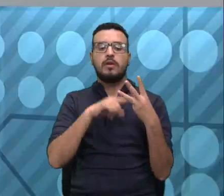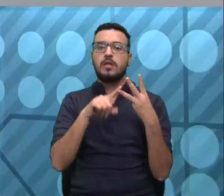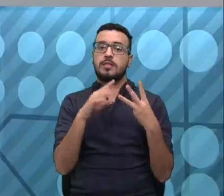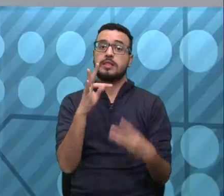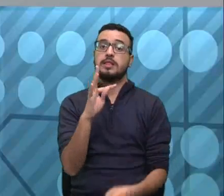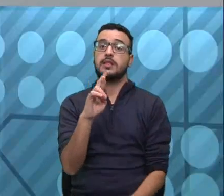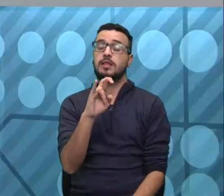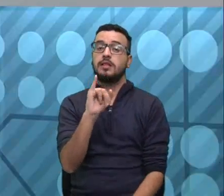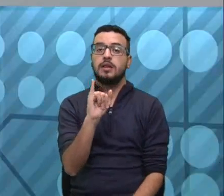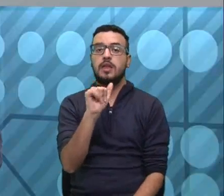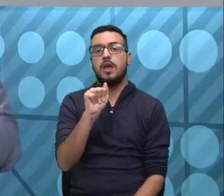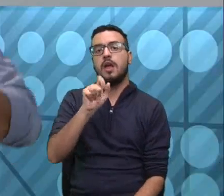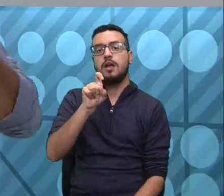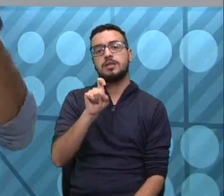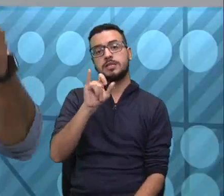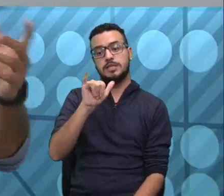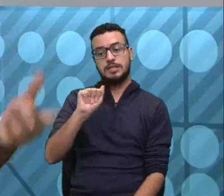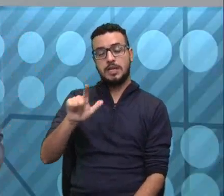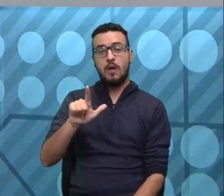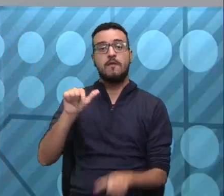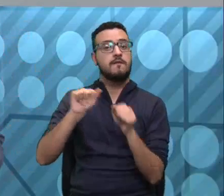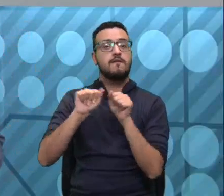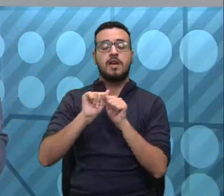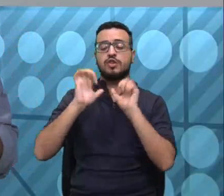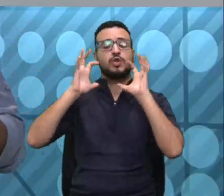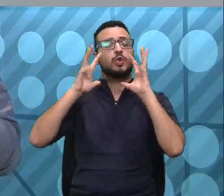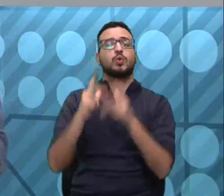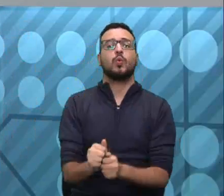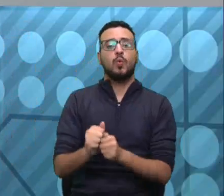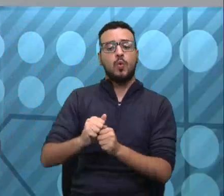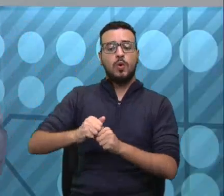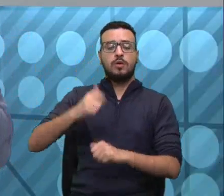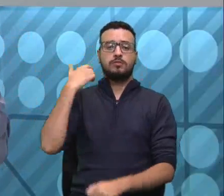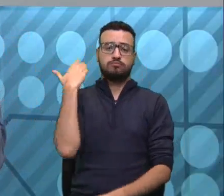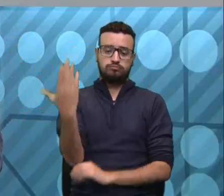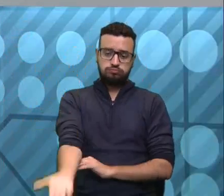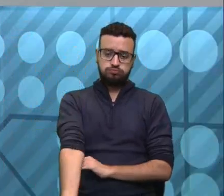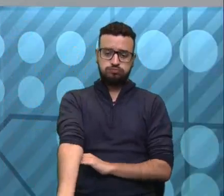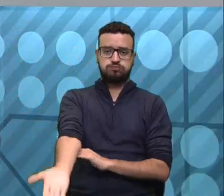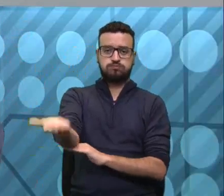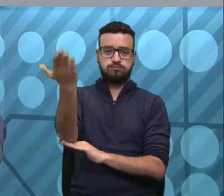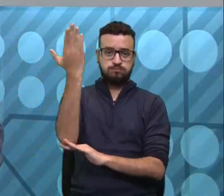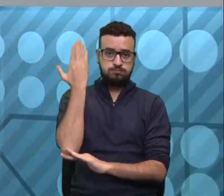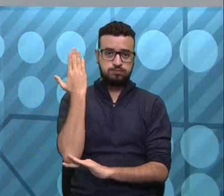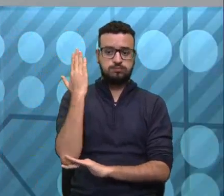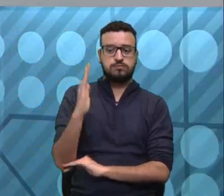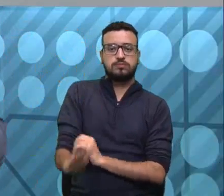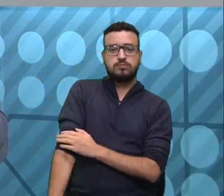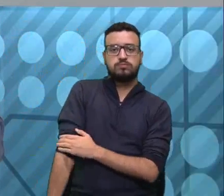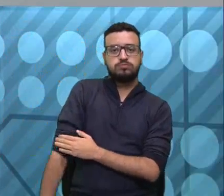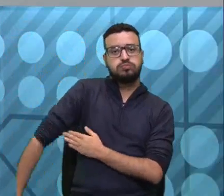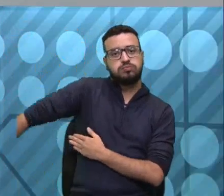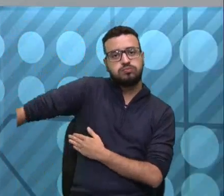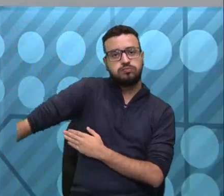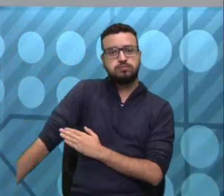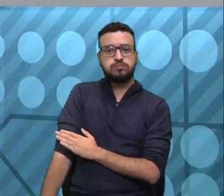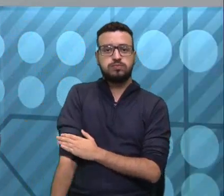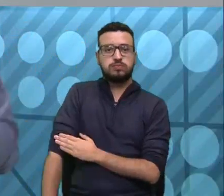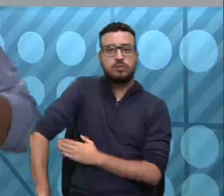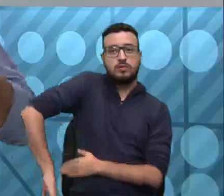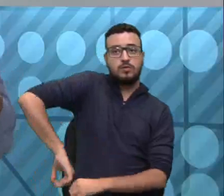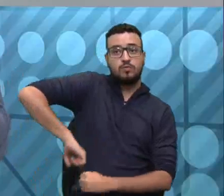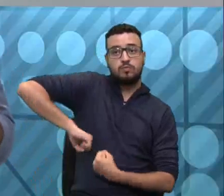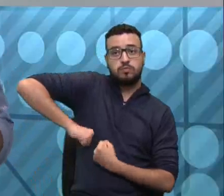triaxial, ela é diferente, ela faz tudo que essas duas fazem, flexão, extensão, abdução,